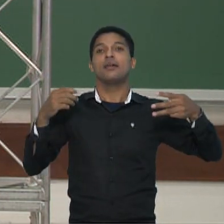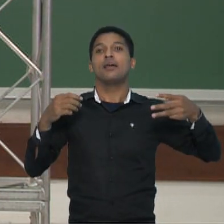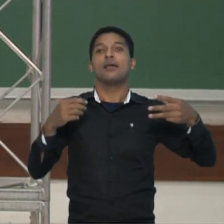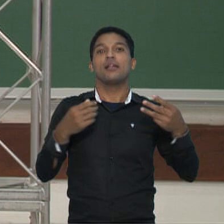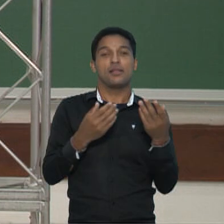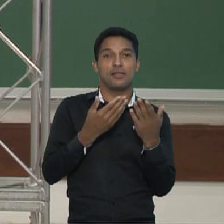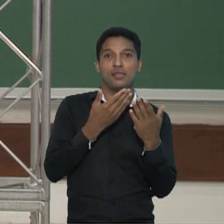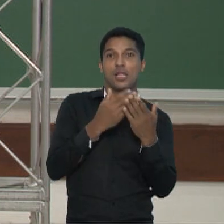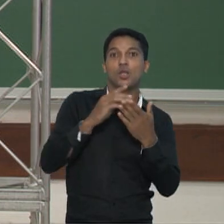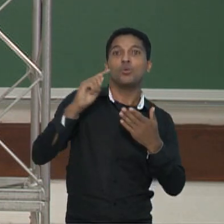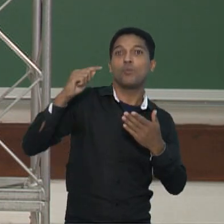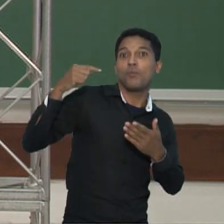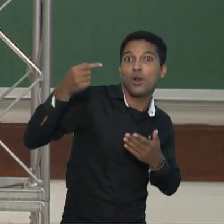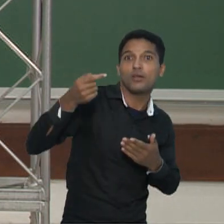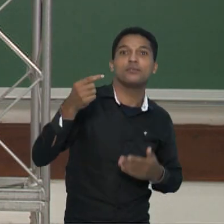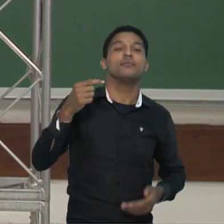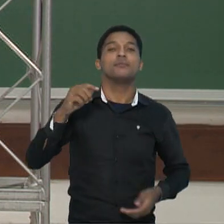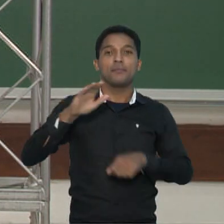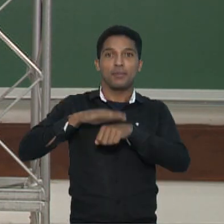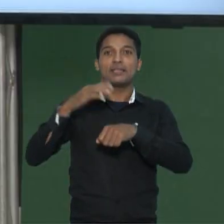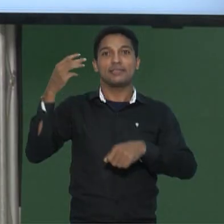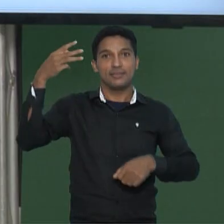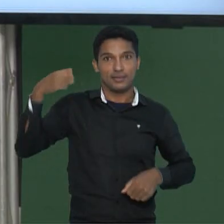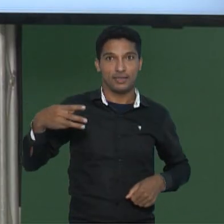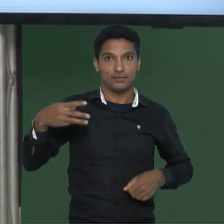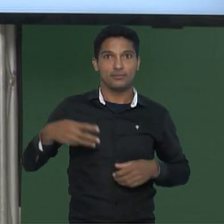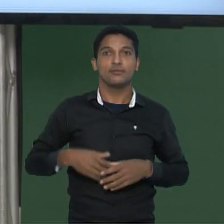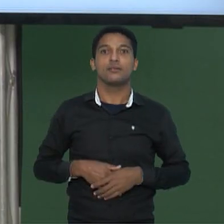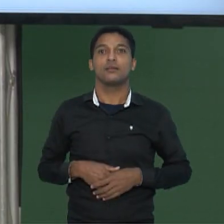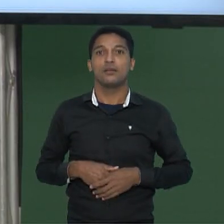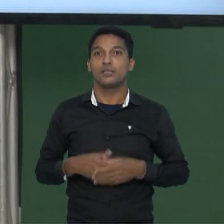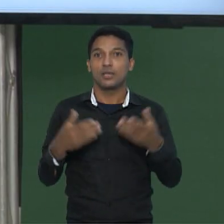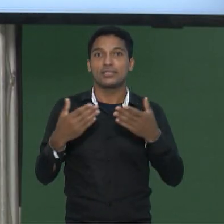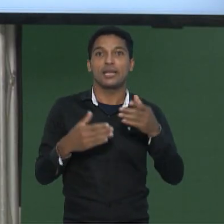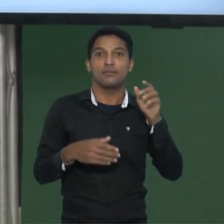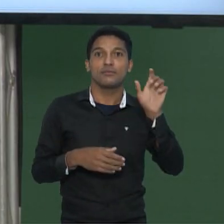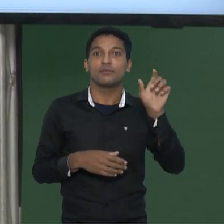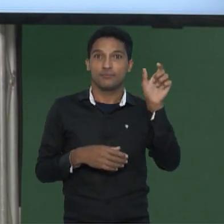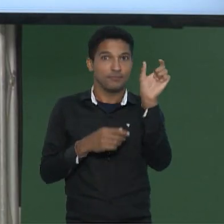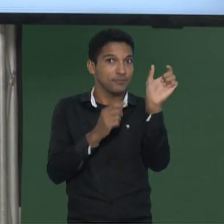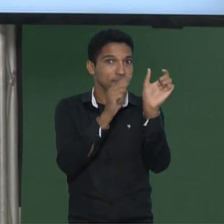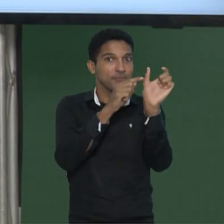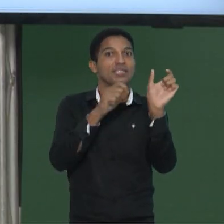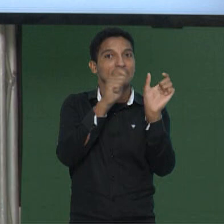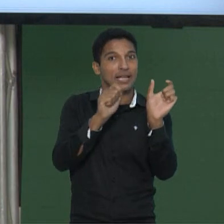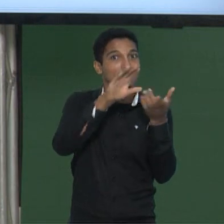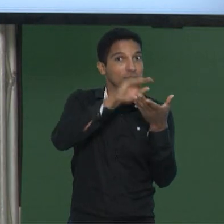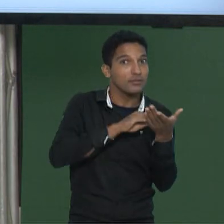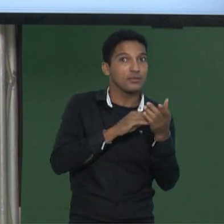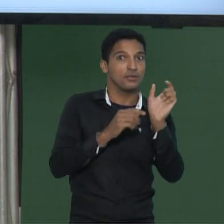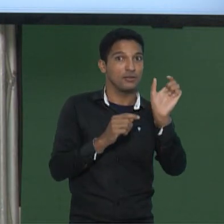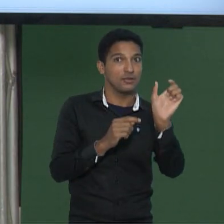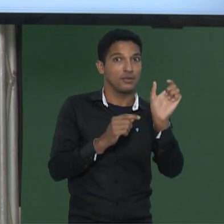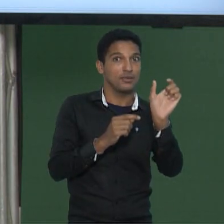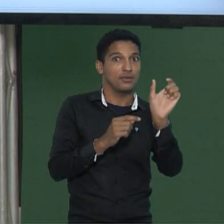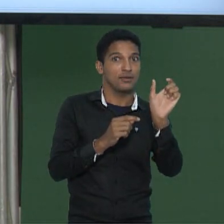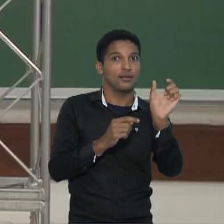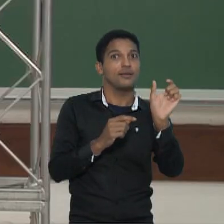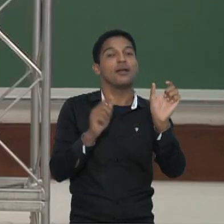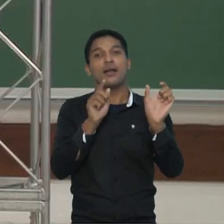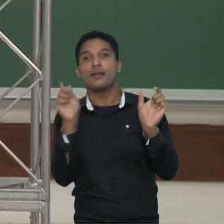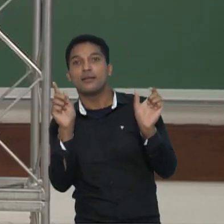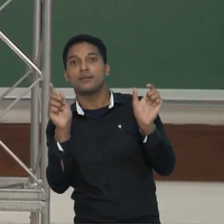vai colocar mais 3. Então, escrevam lá, a man, singular, man, plural. A